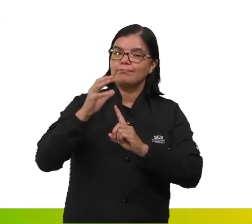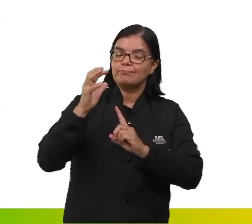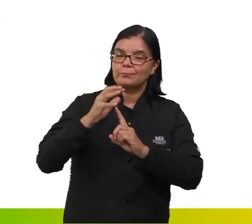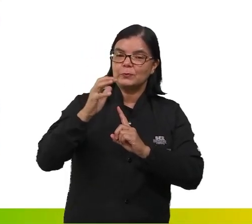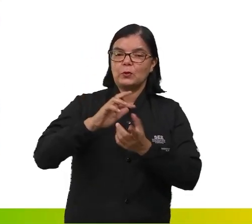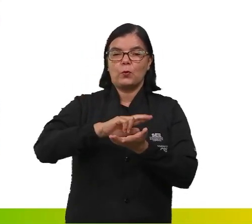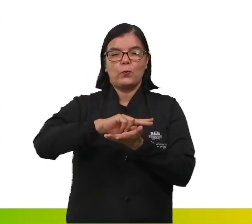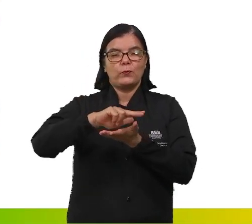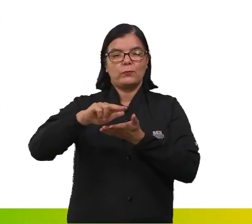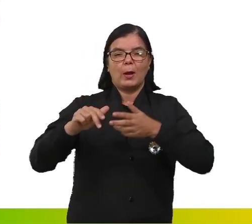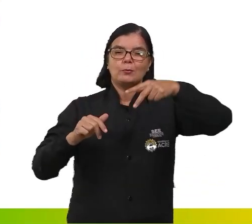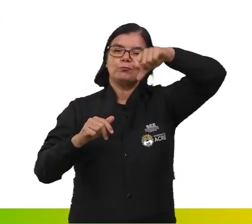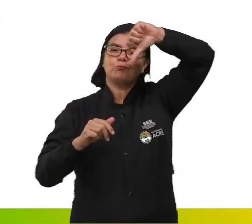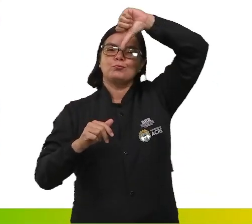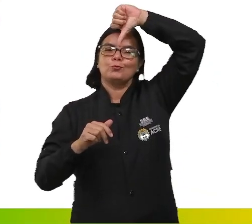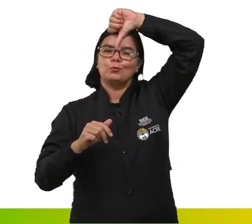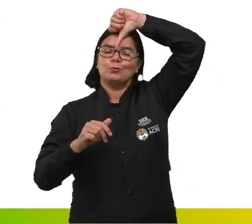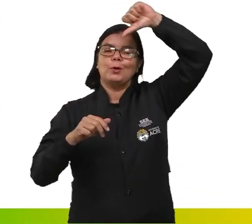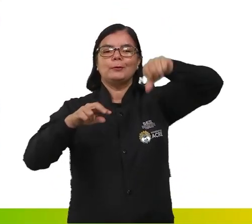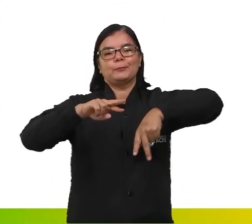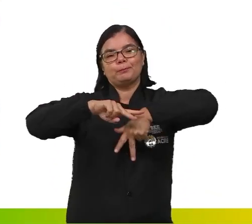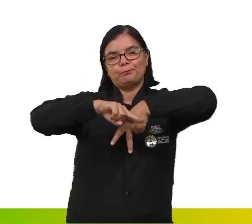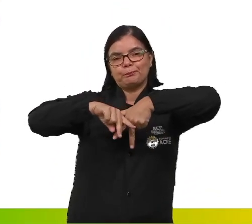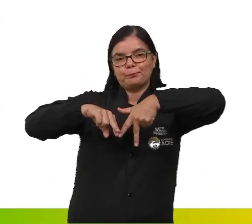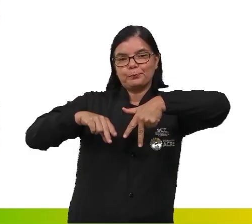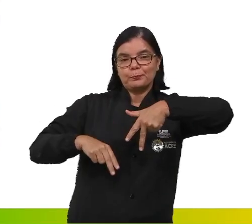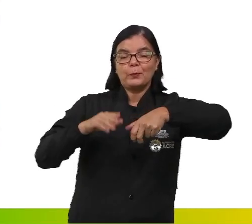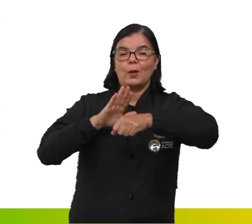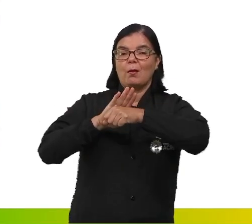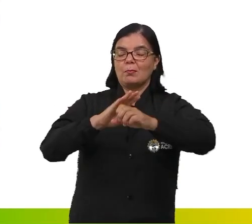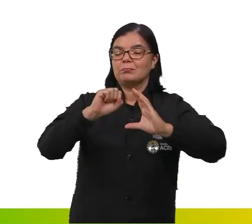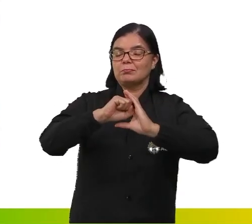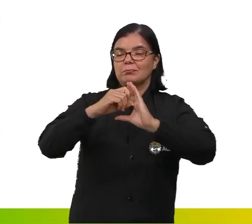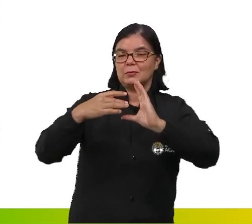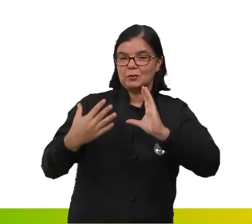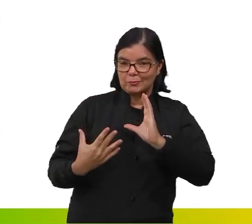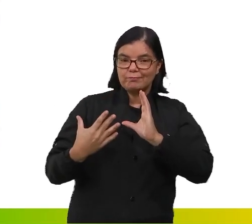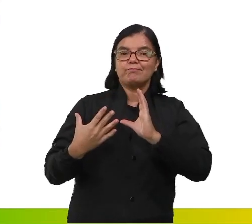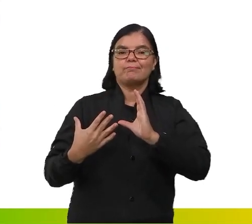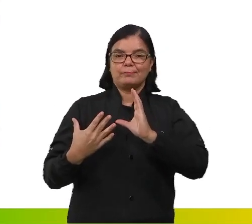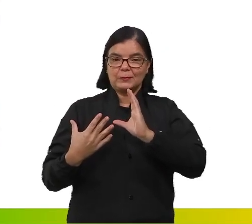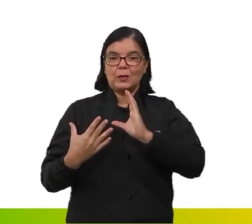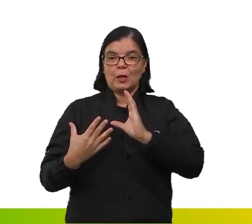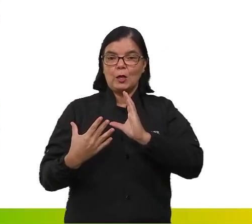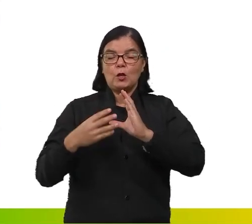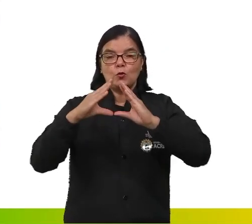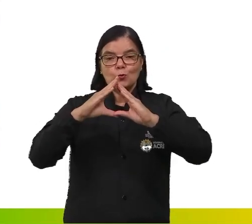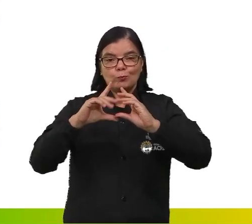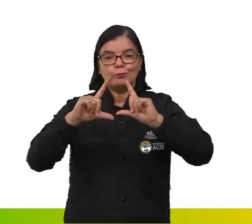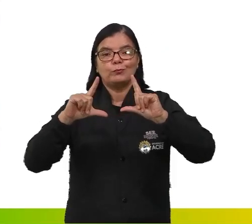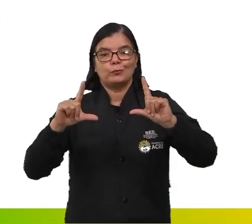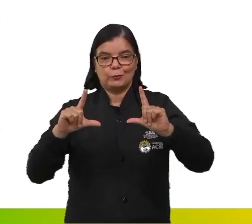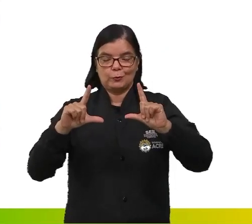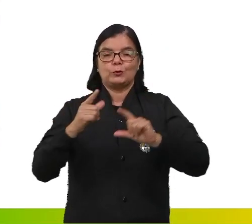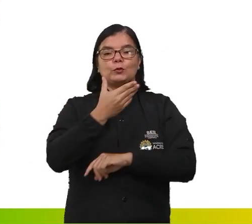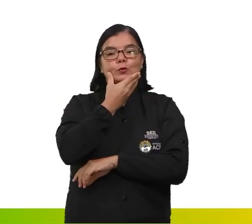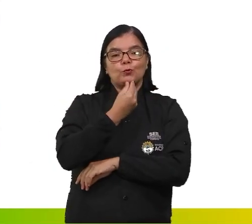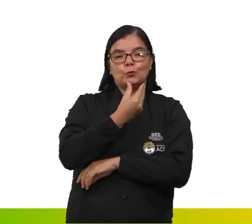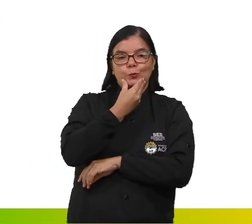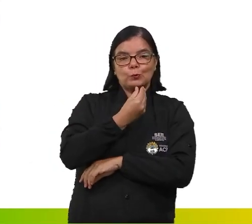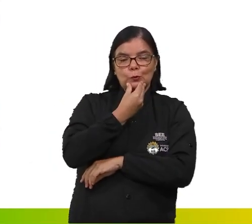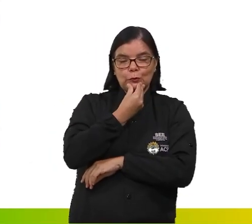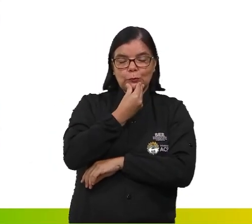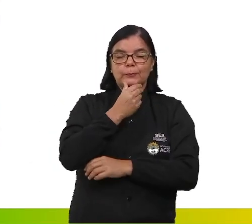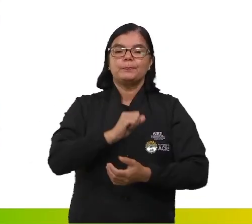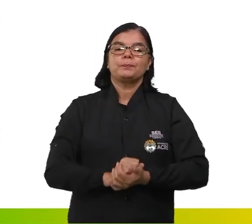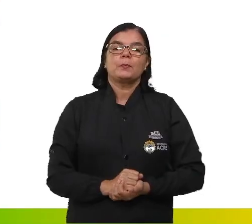por estereótipos de gênero, que atribuem características como racionalidade e